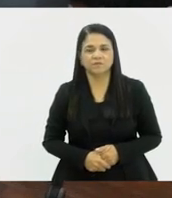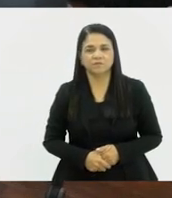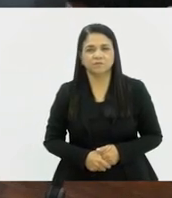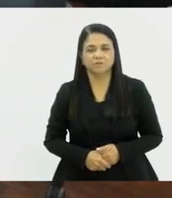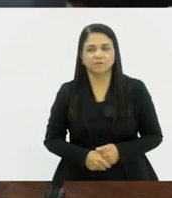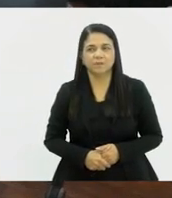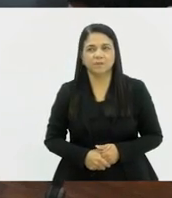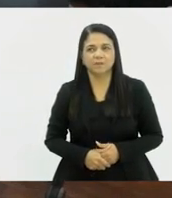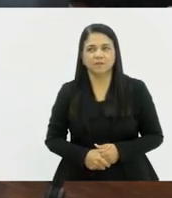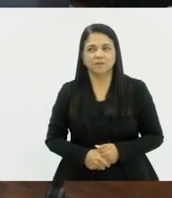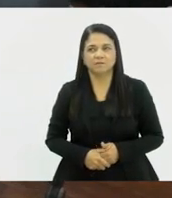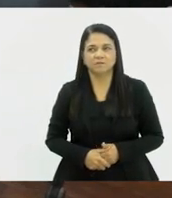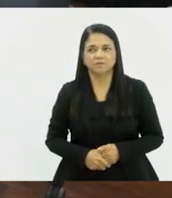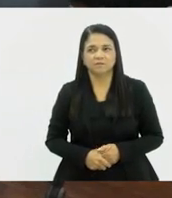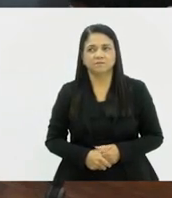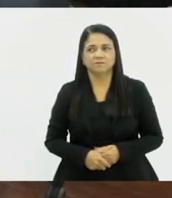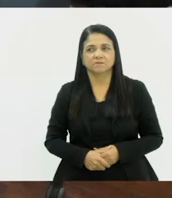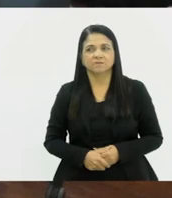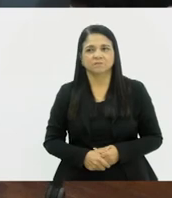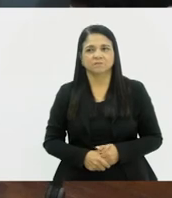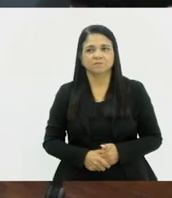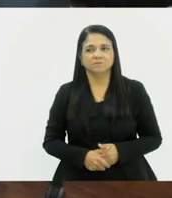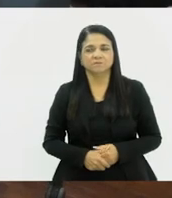e agora